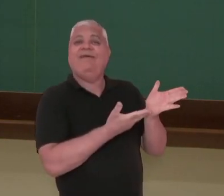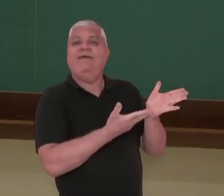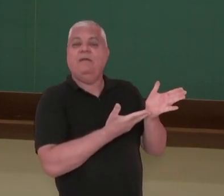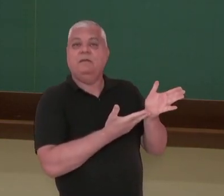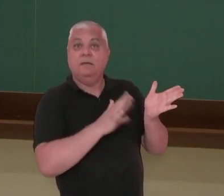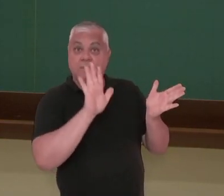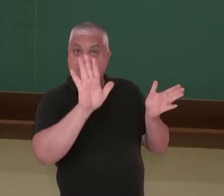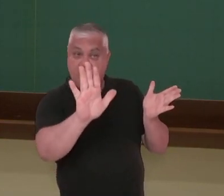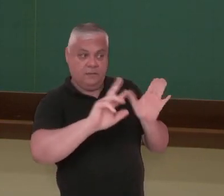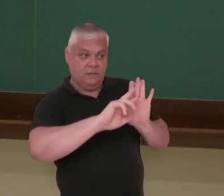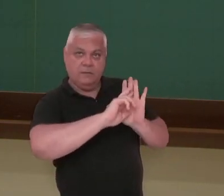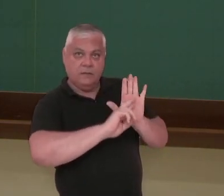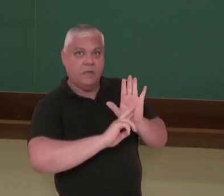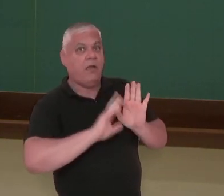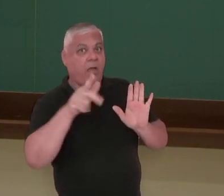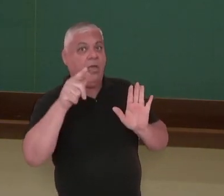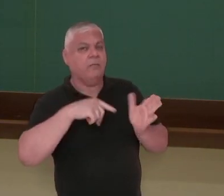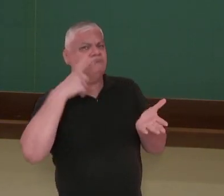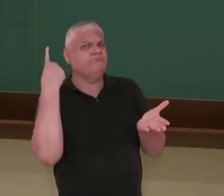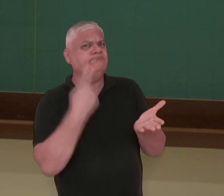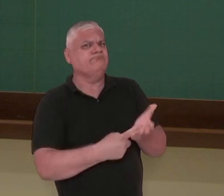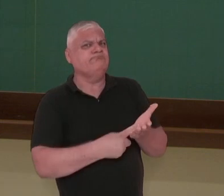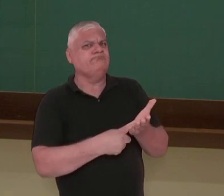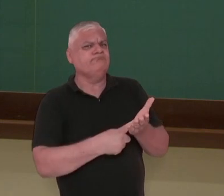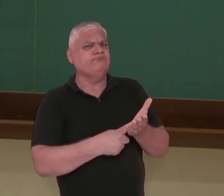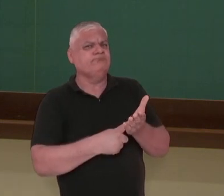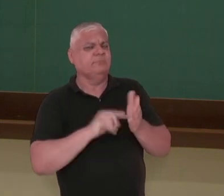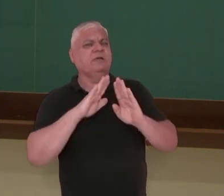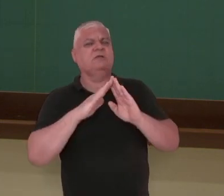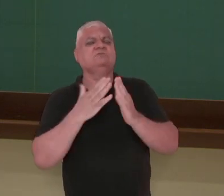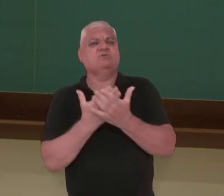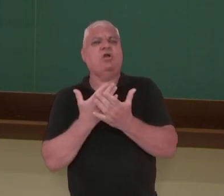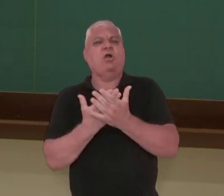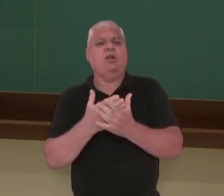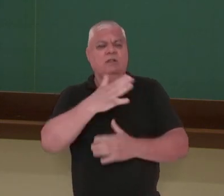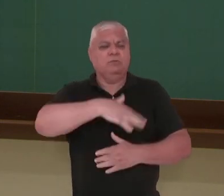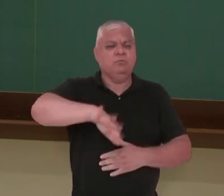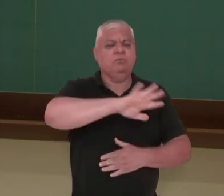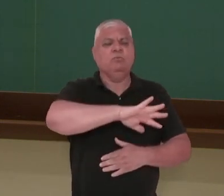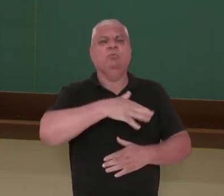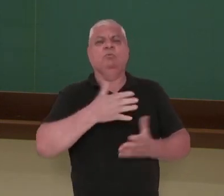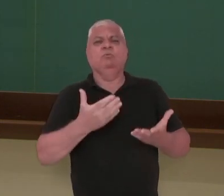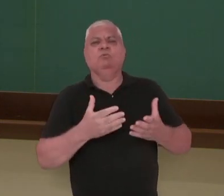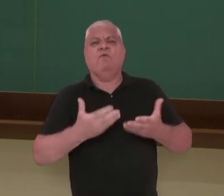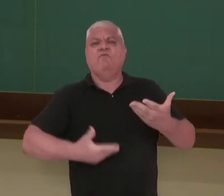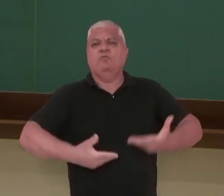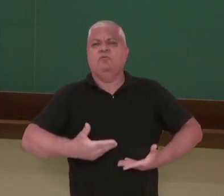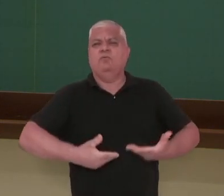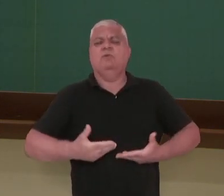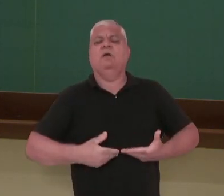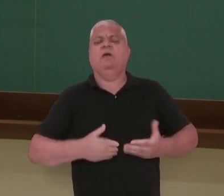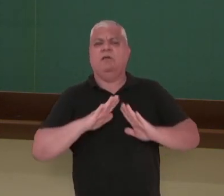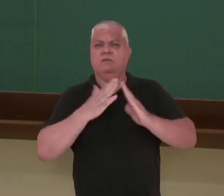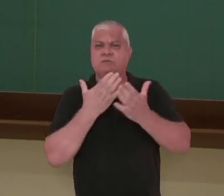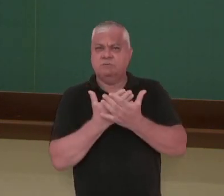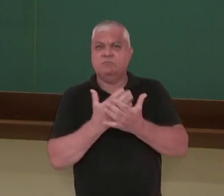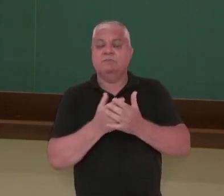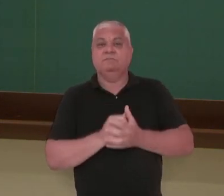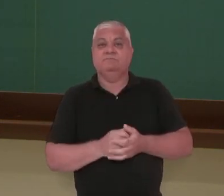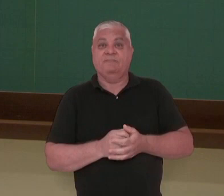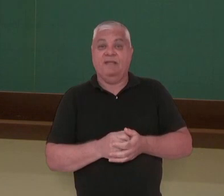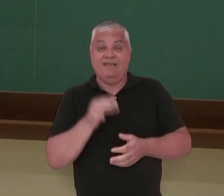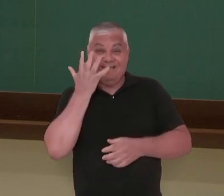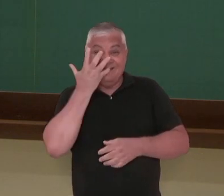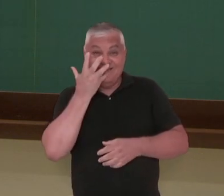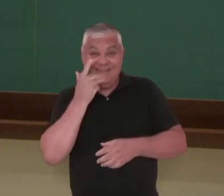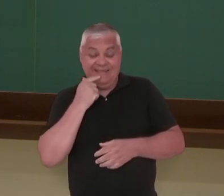regimento estabelece um compromisso da comunidade escolar com a escola. Quando um aluno é matriculado numa escola, o pai ele assina